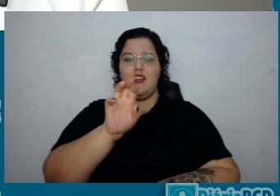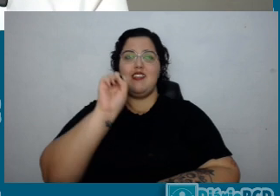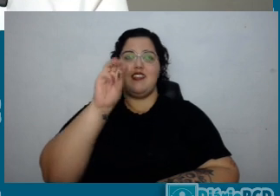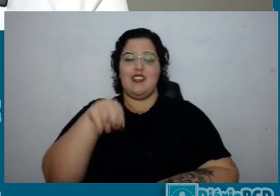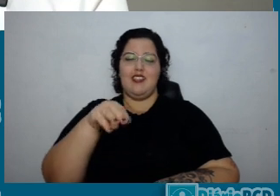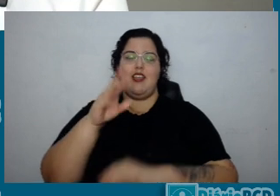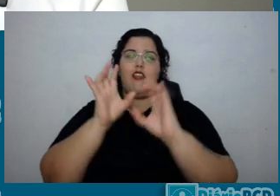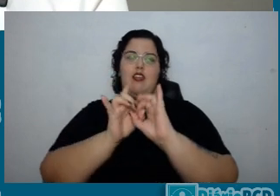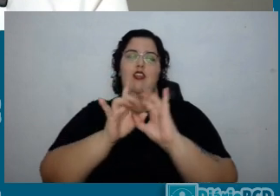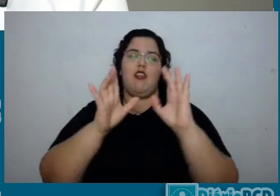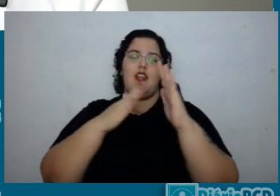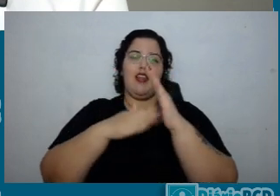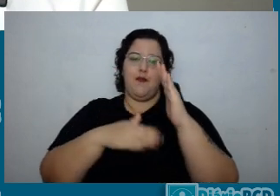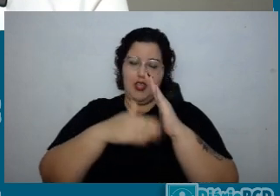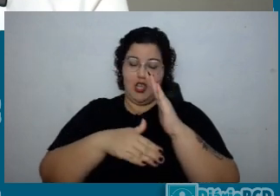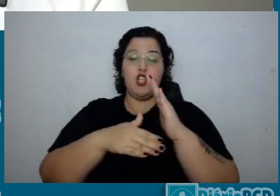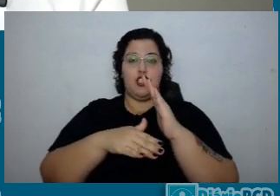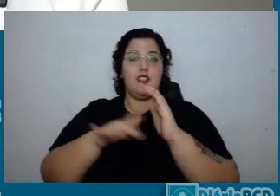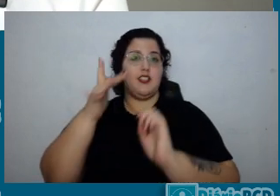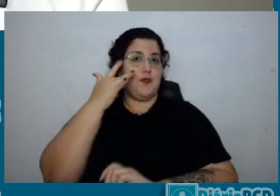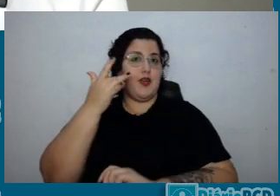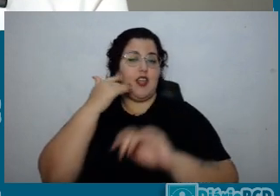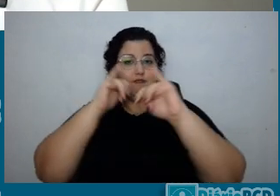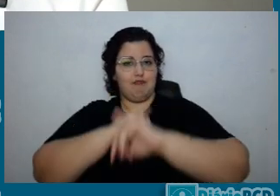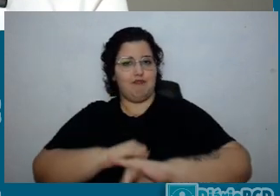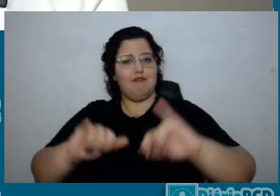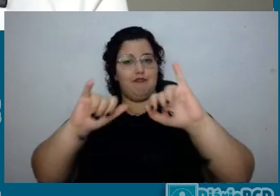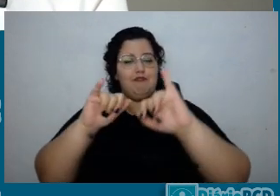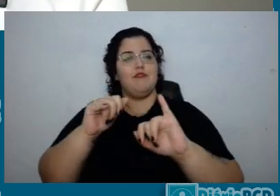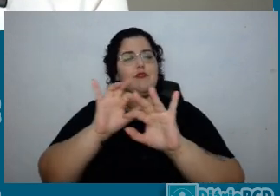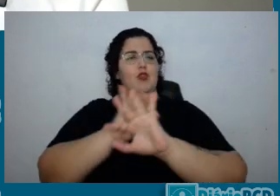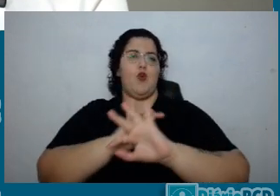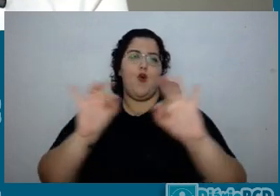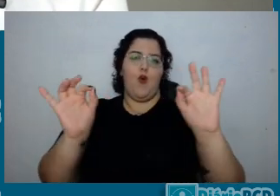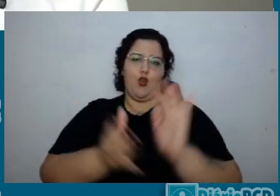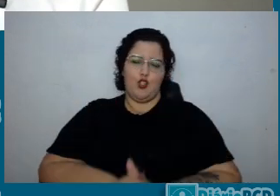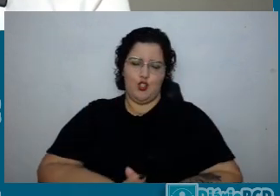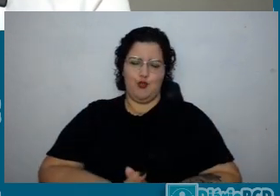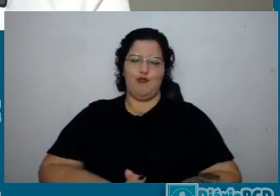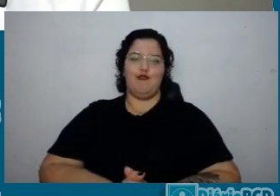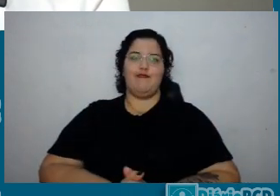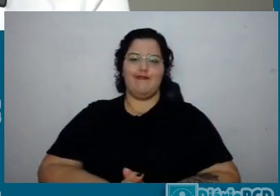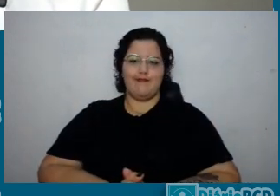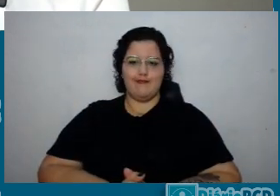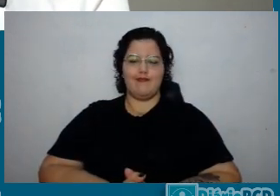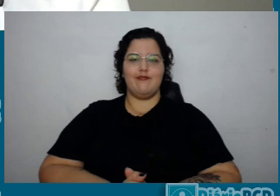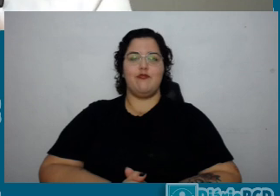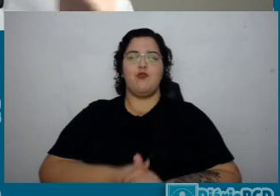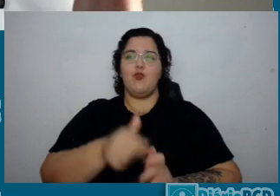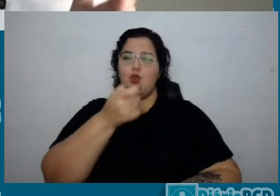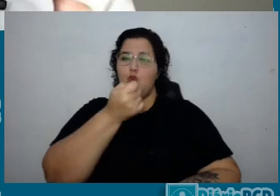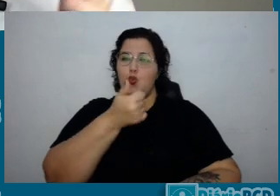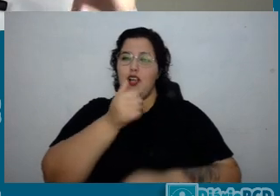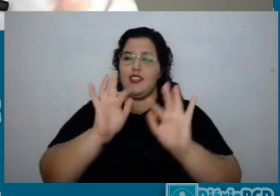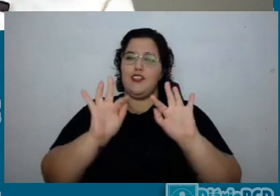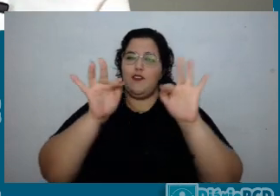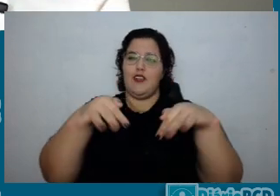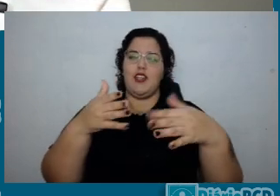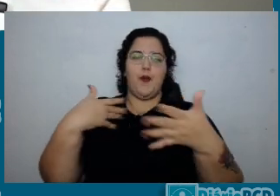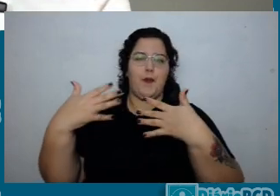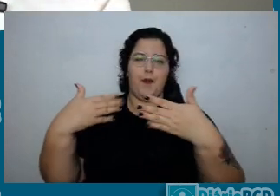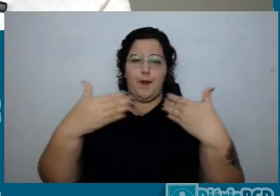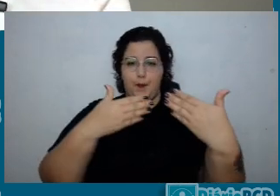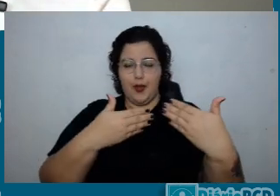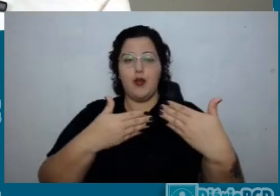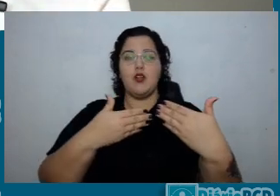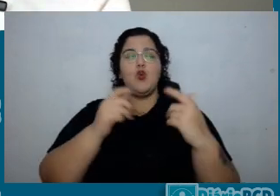com o governo do Ceará. Então, vamos em frente. Que ótimo. Caminhando para o final desse bate-papo